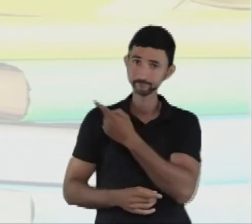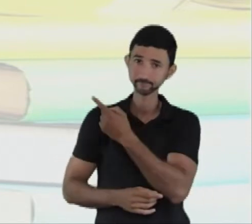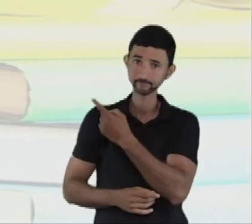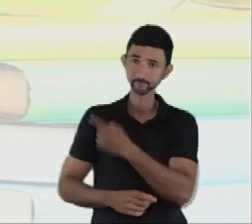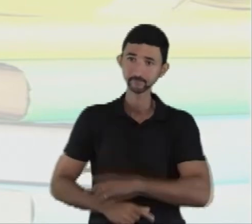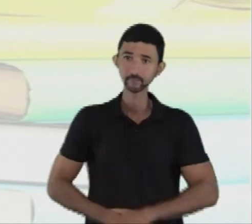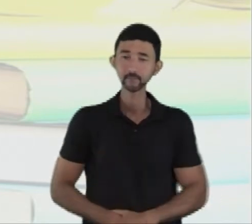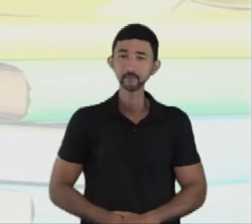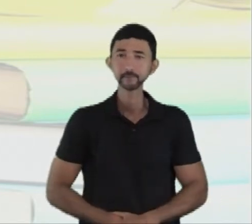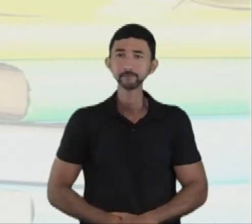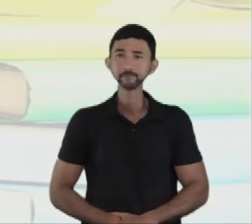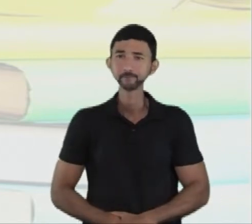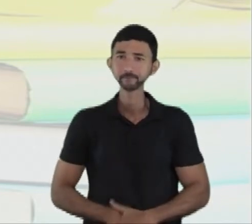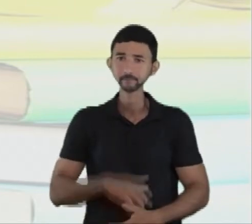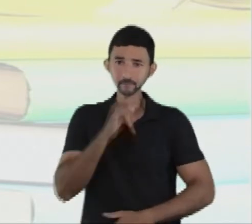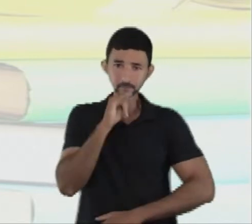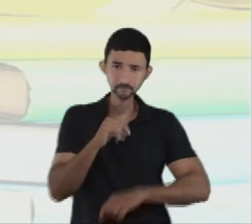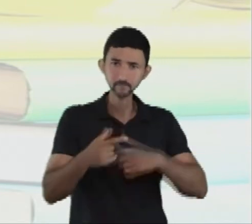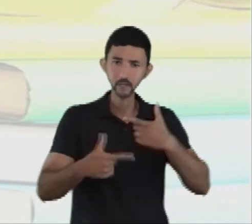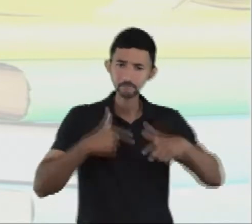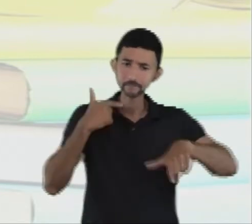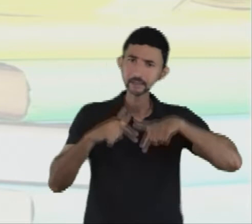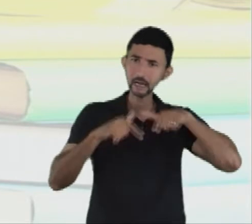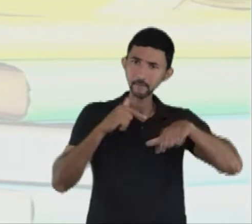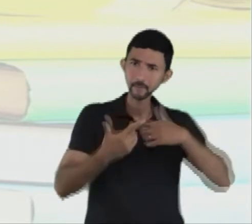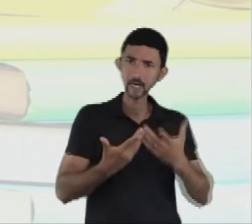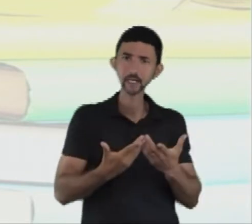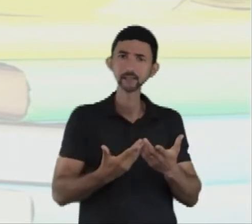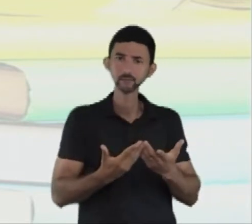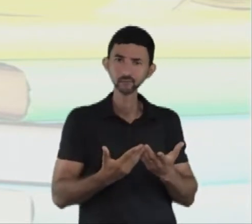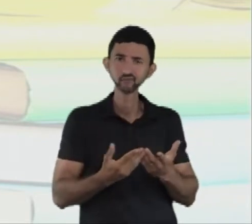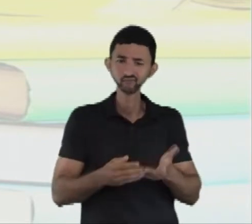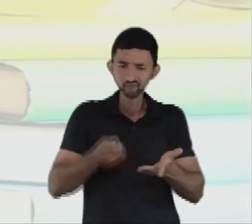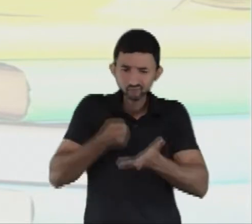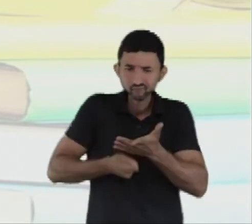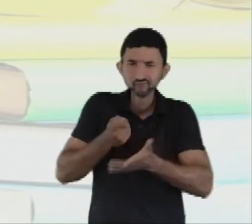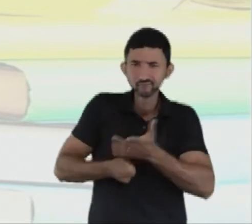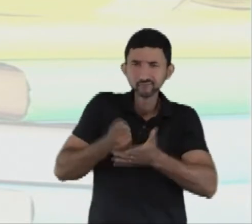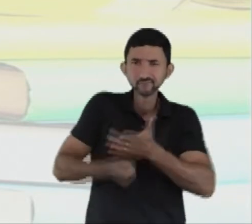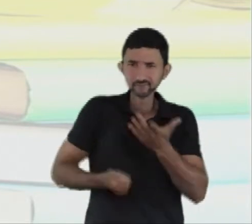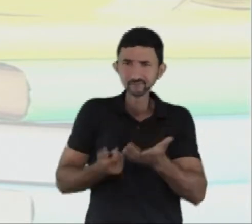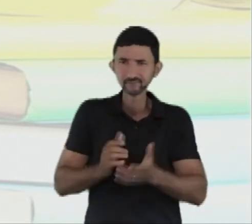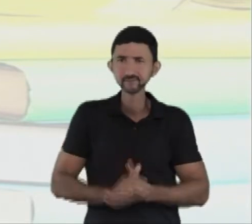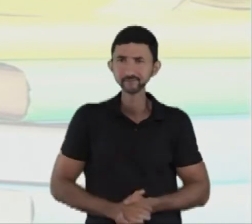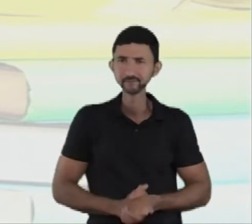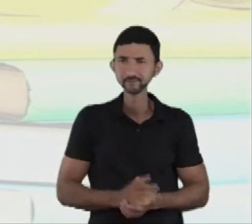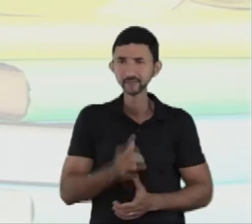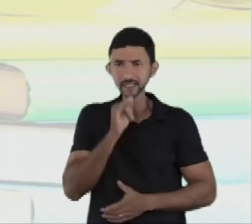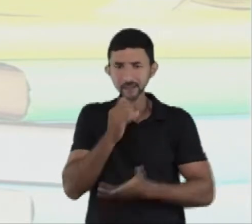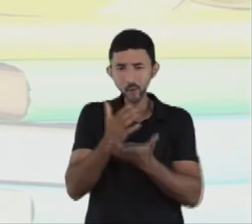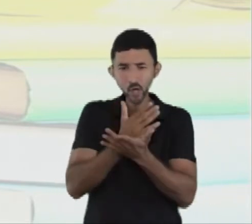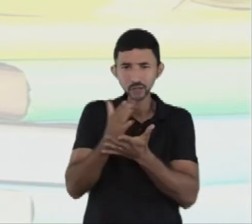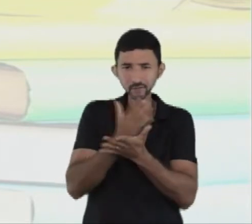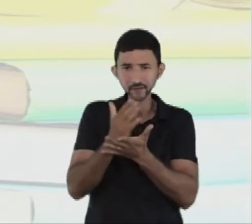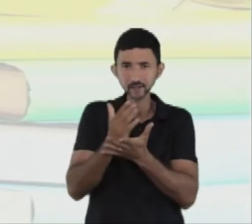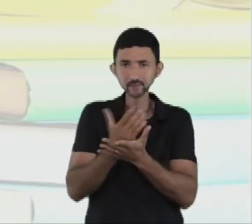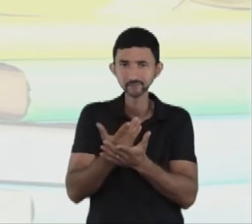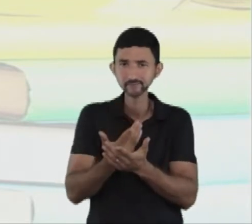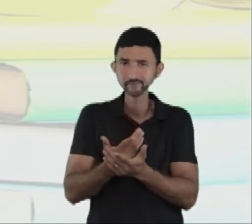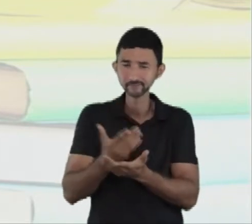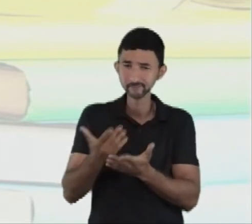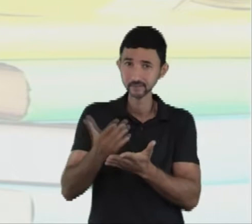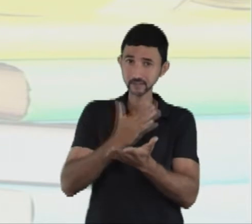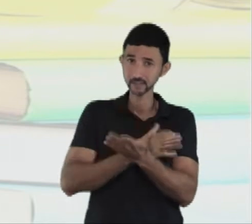exploração, se existe exploração, existe quem explora e existe quem é explorado. Logo, uma divisão, como a gente falou